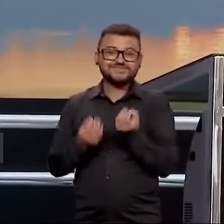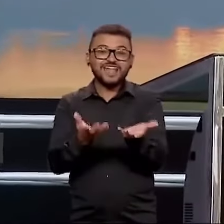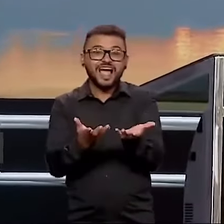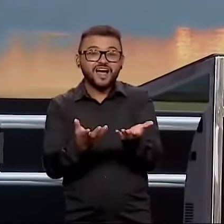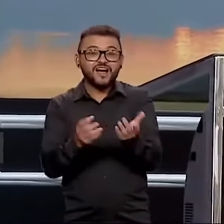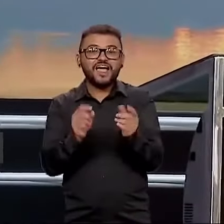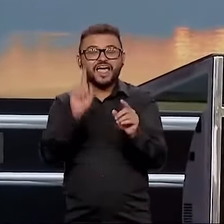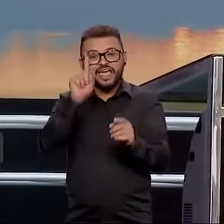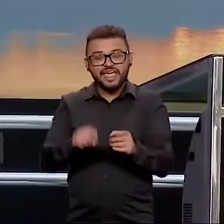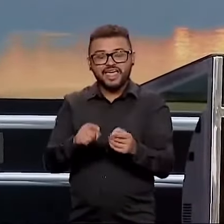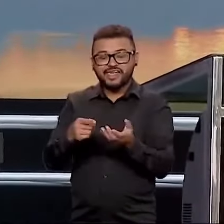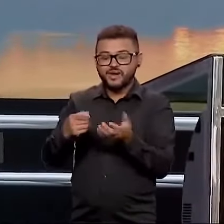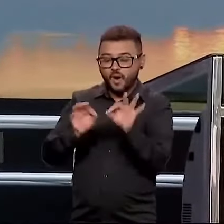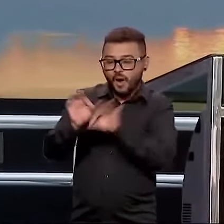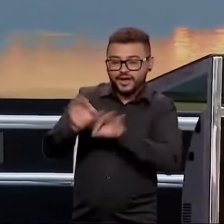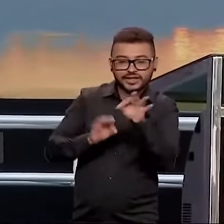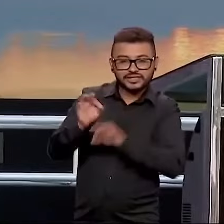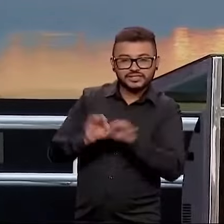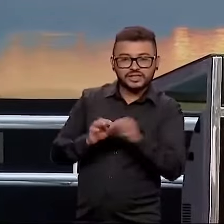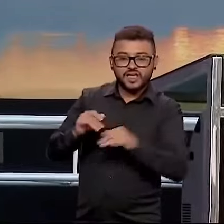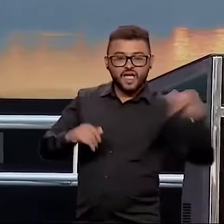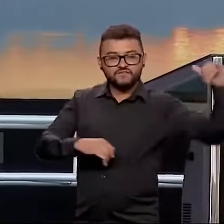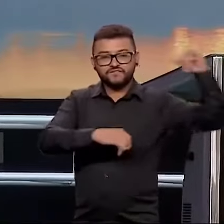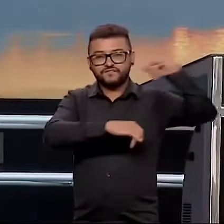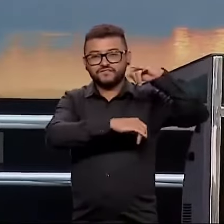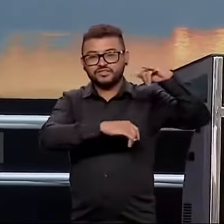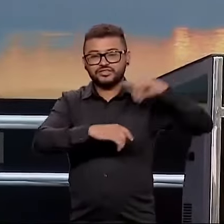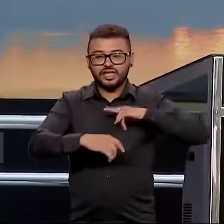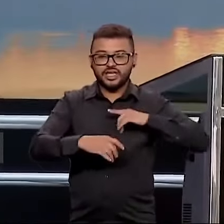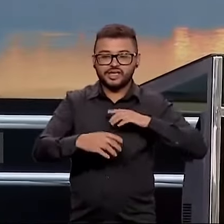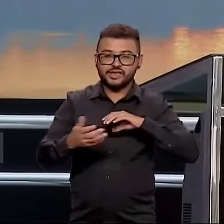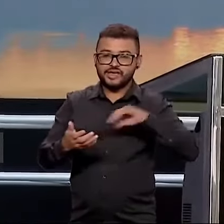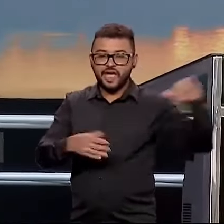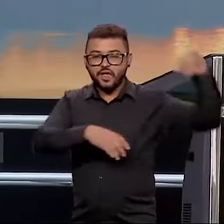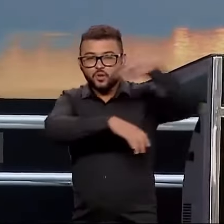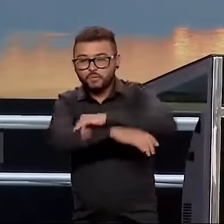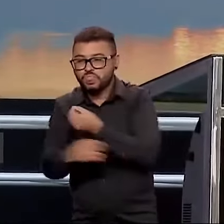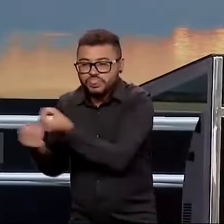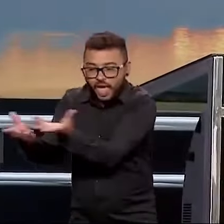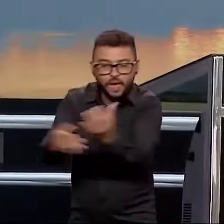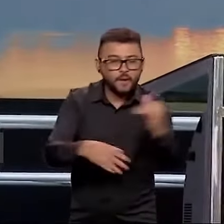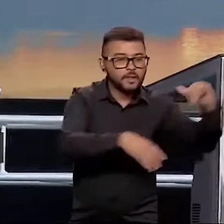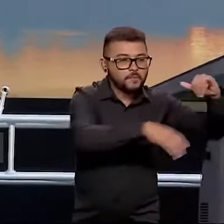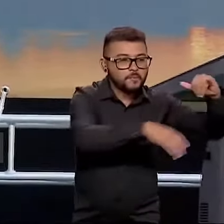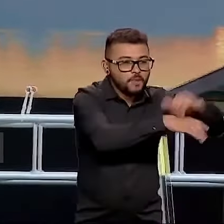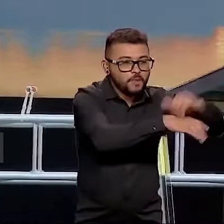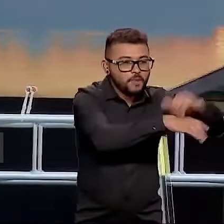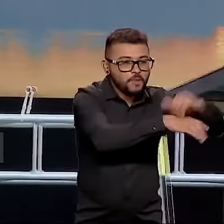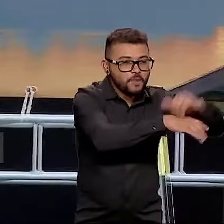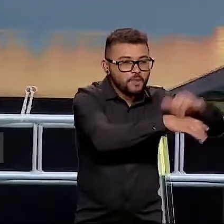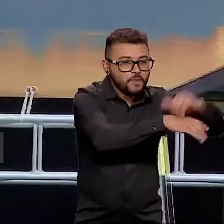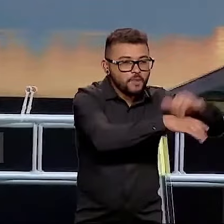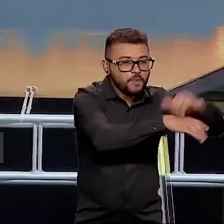distribuição do patrimônio público, deu o porto não sei para quem, deu o aeroporto não sei para quem. Eu estou pedindo